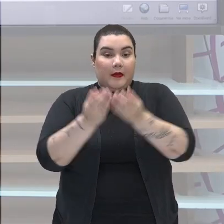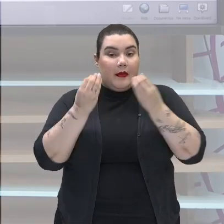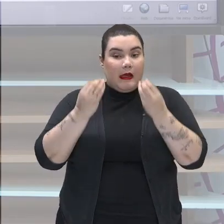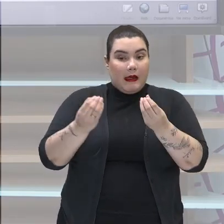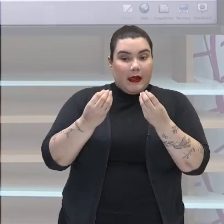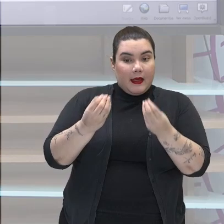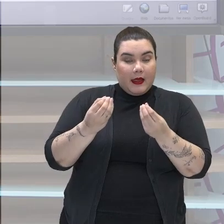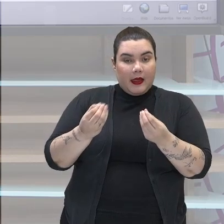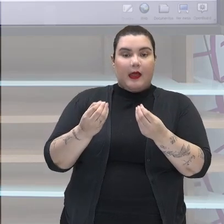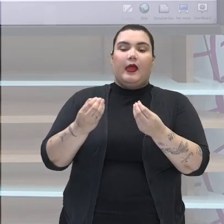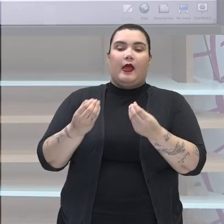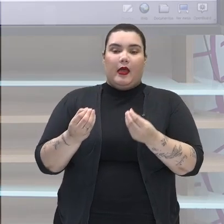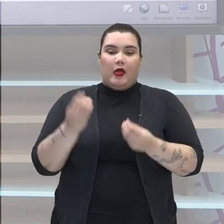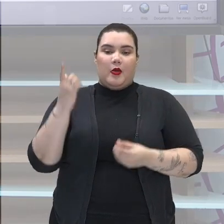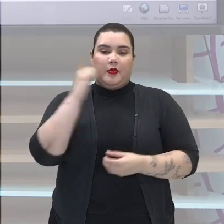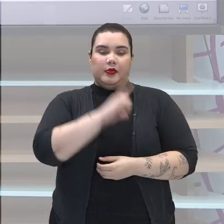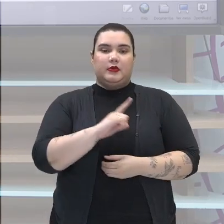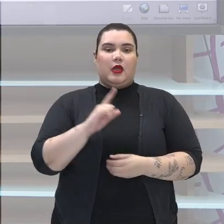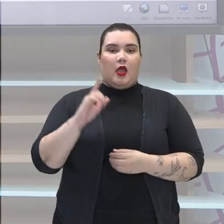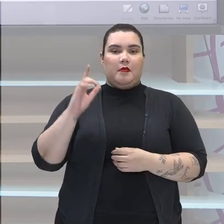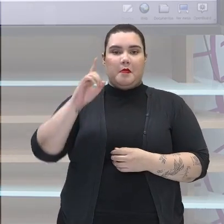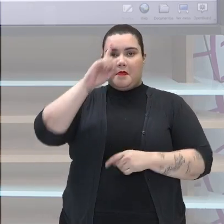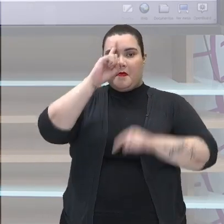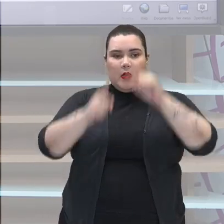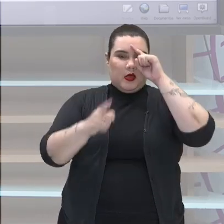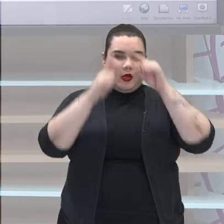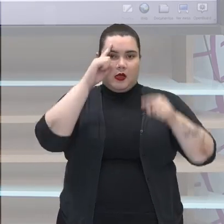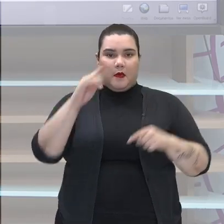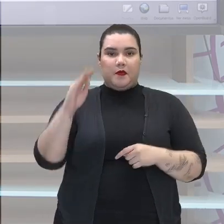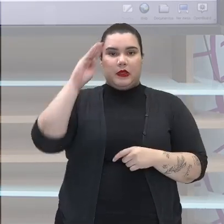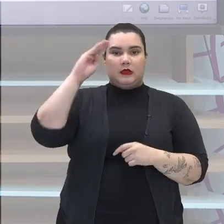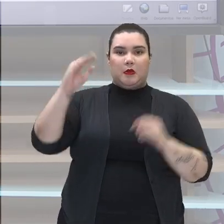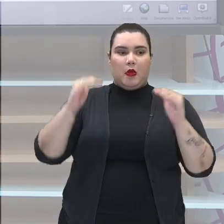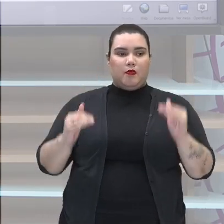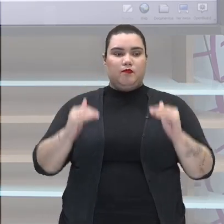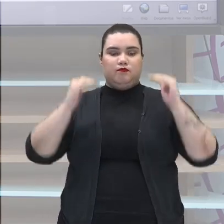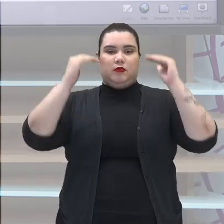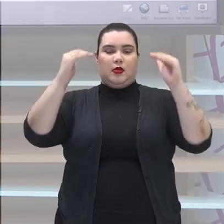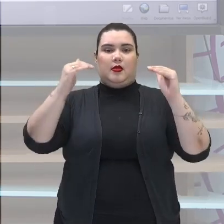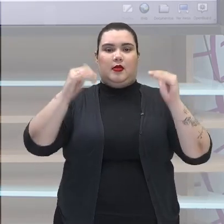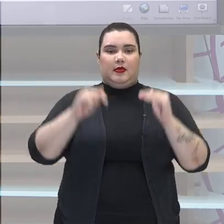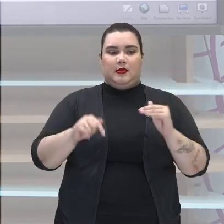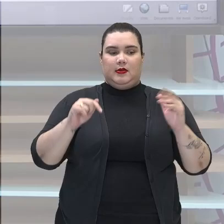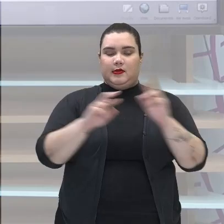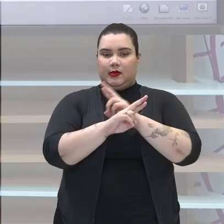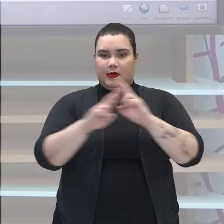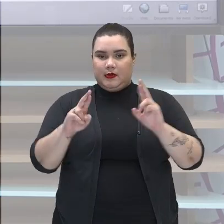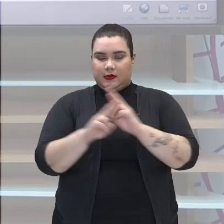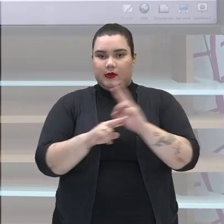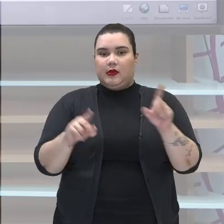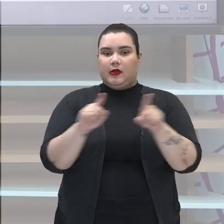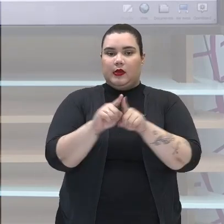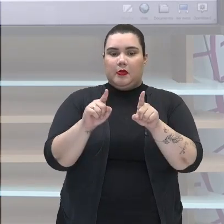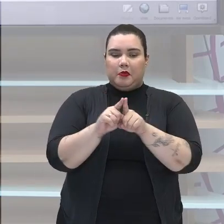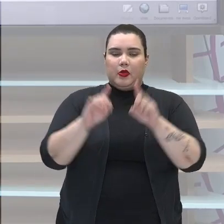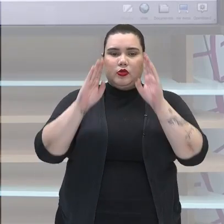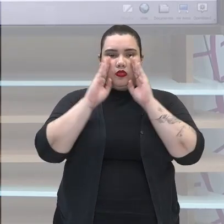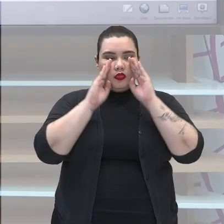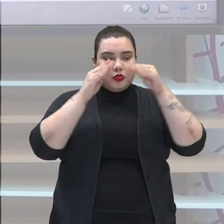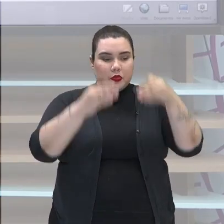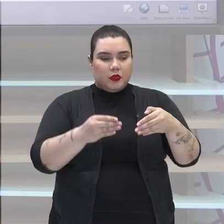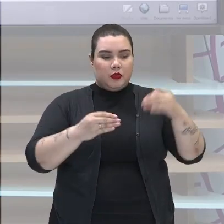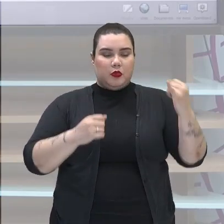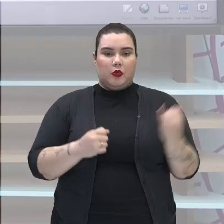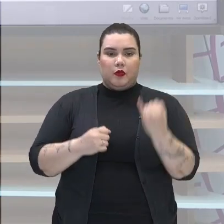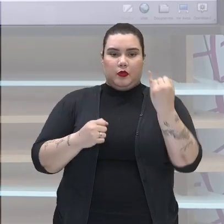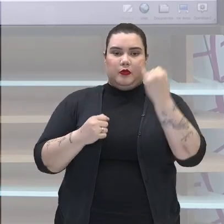domínio, né, dessa relação e de um estreito, né, específico e fundamental para